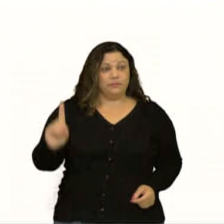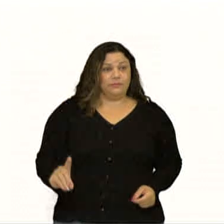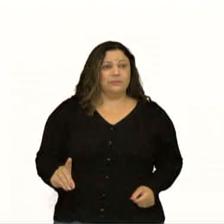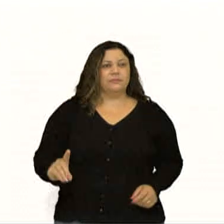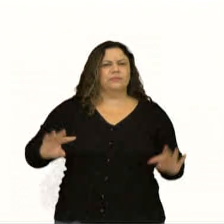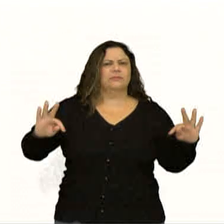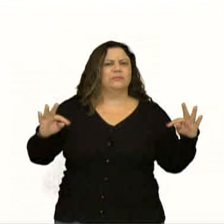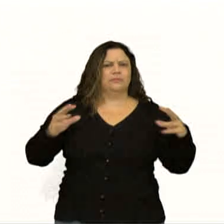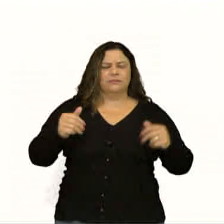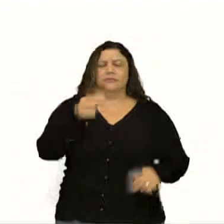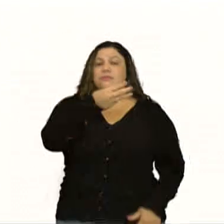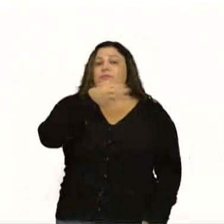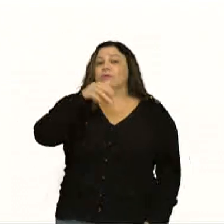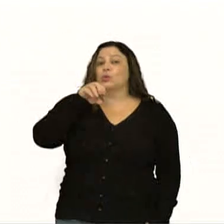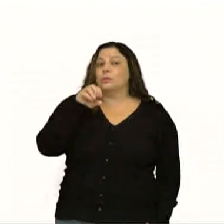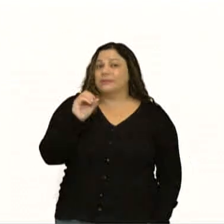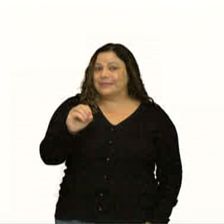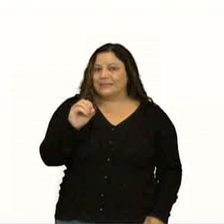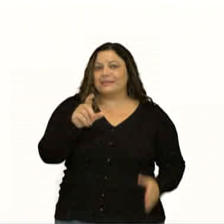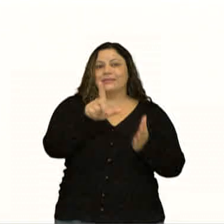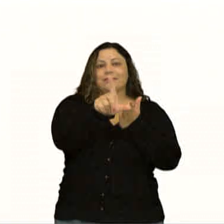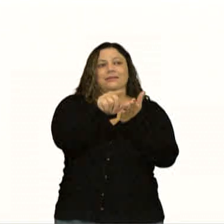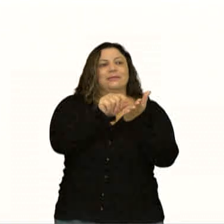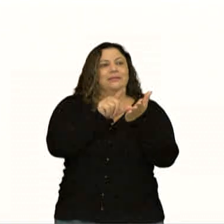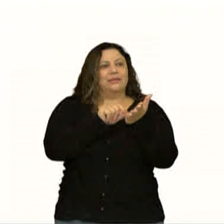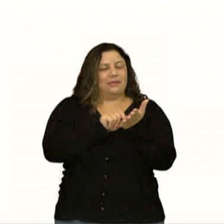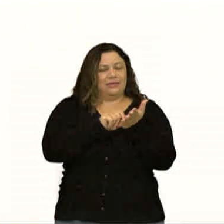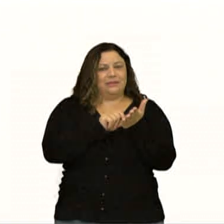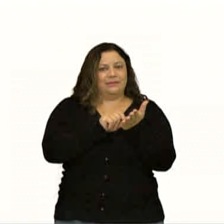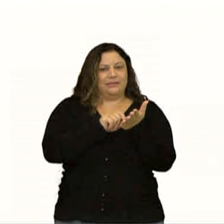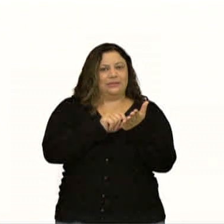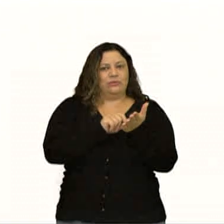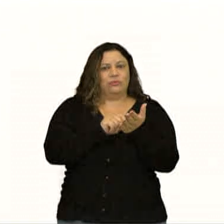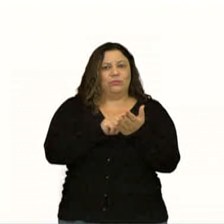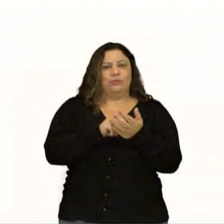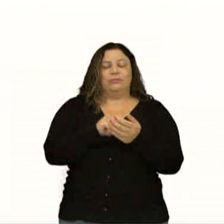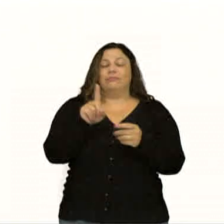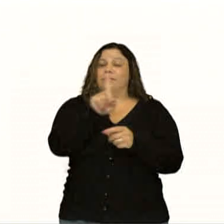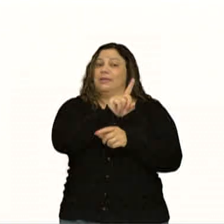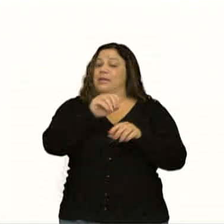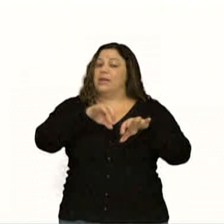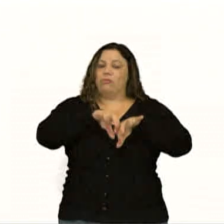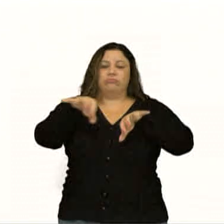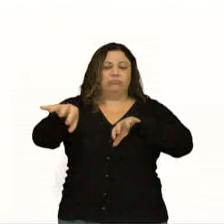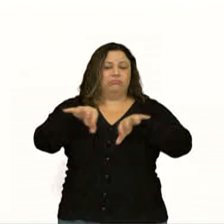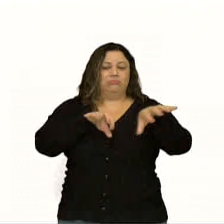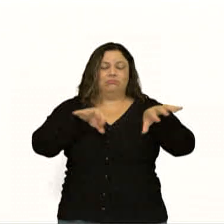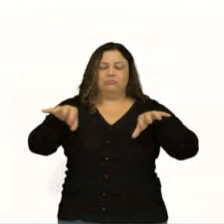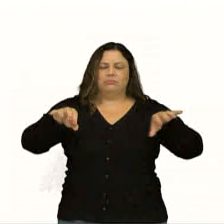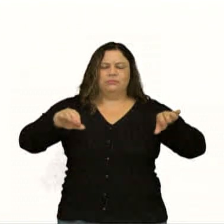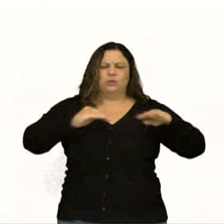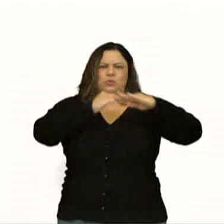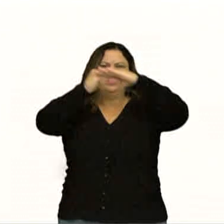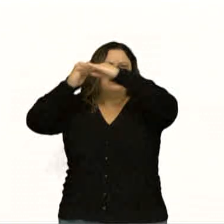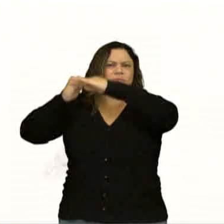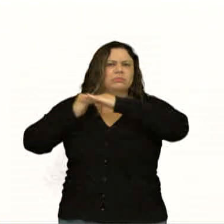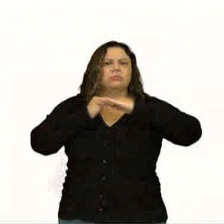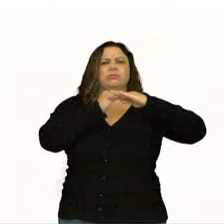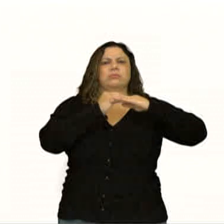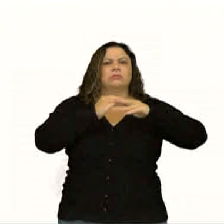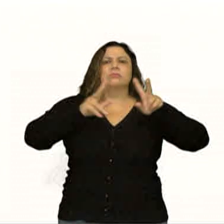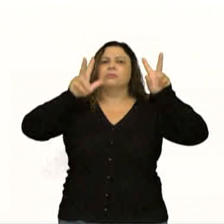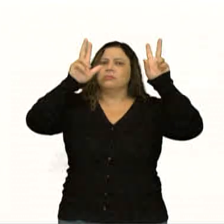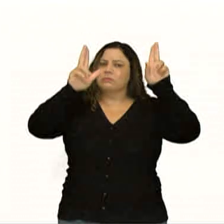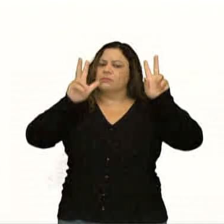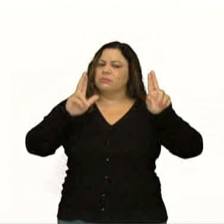30 artigos, olha lá, são indivisíveis. Todos são igualmente importantes e não podem ser posicionados em uma hierarquia, ou